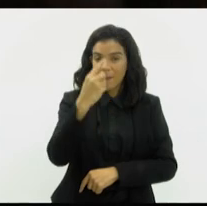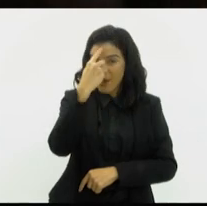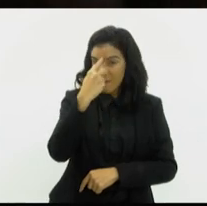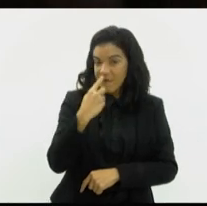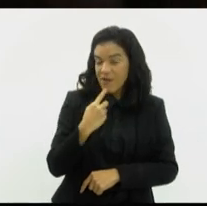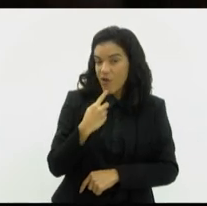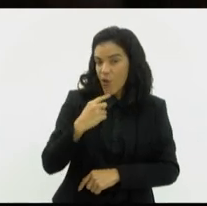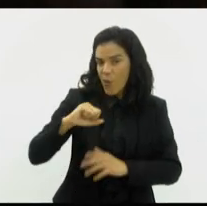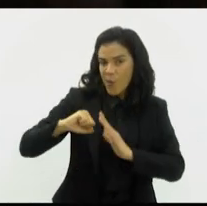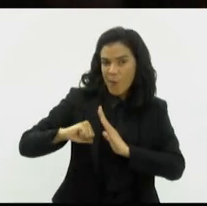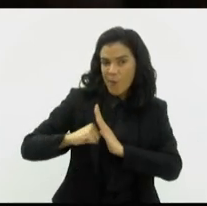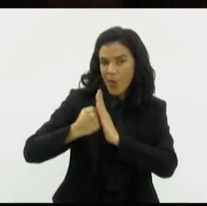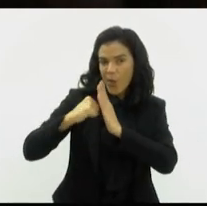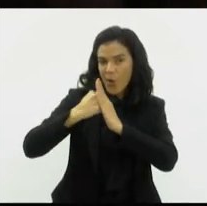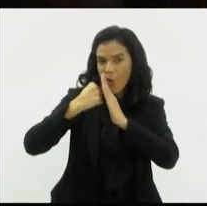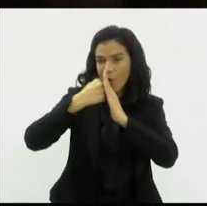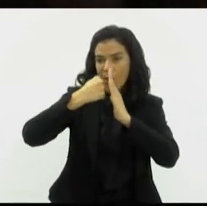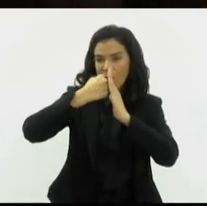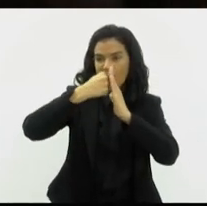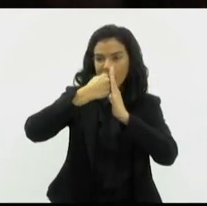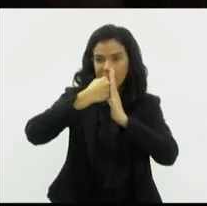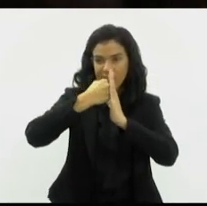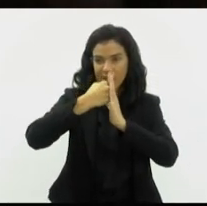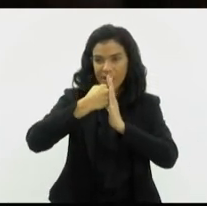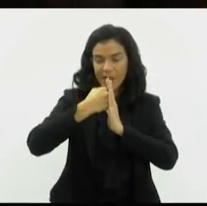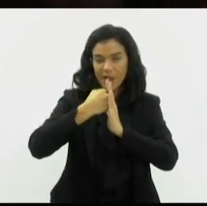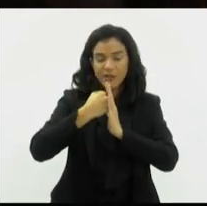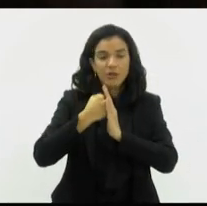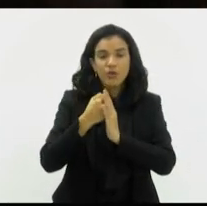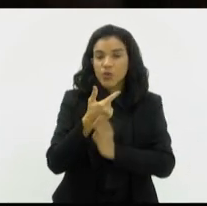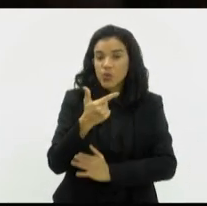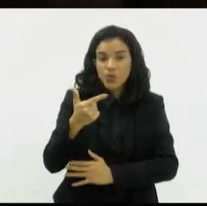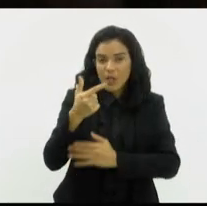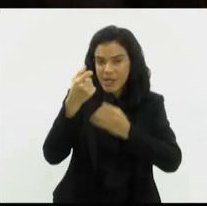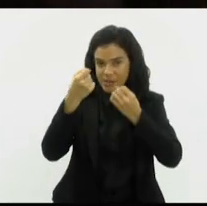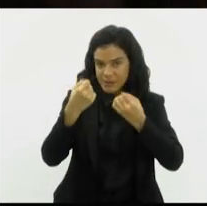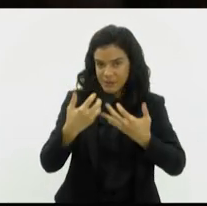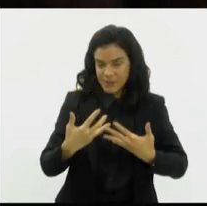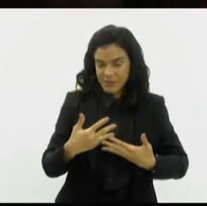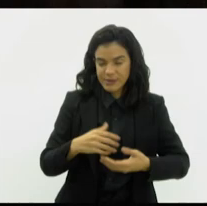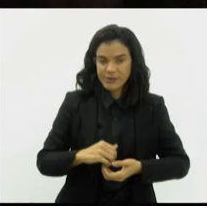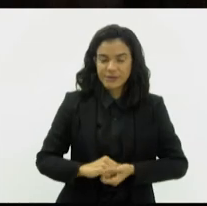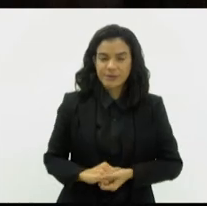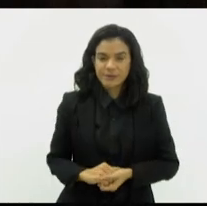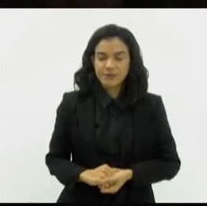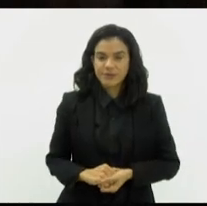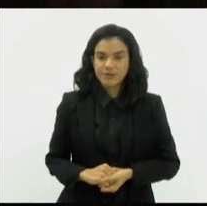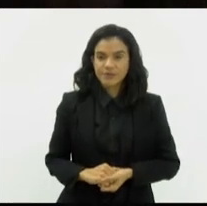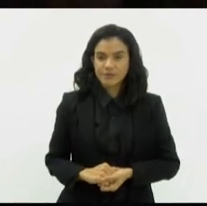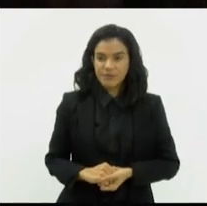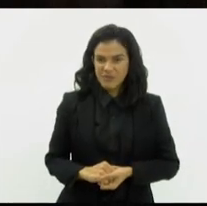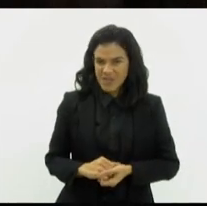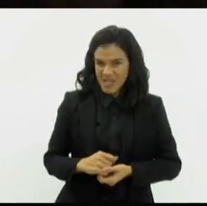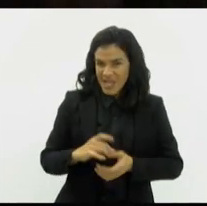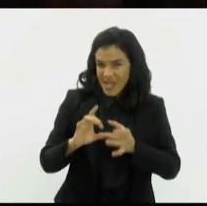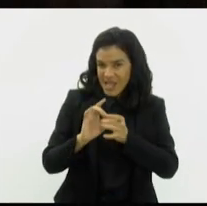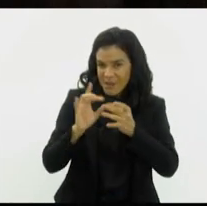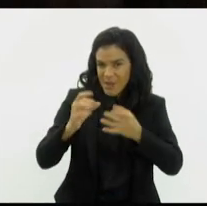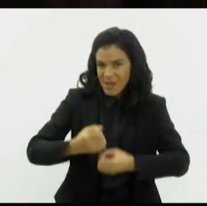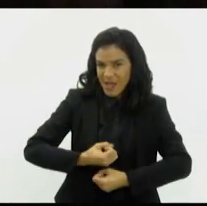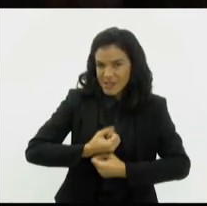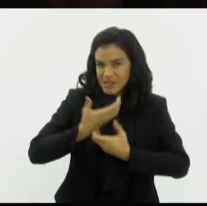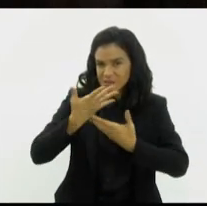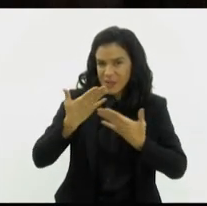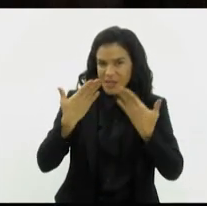foram bloqueadas sem qualquer explicação. Liberdade de expressão?